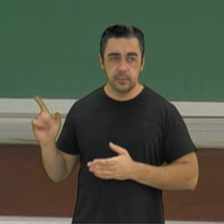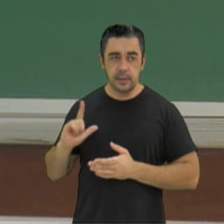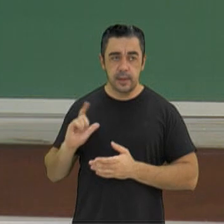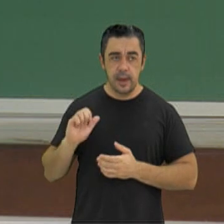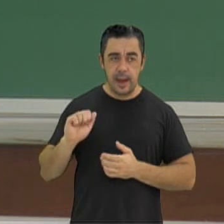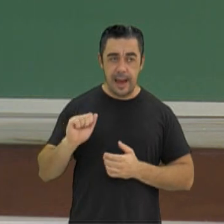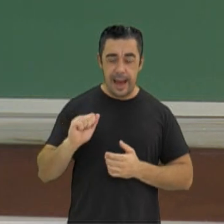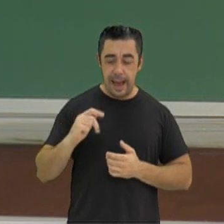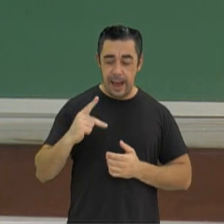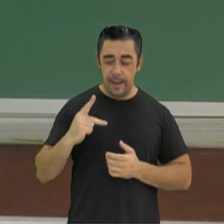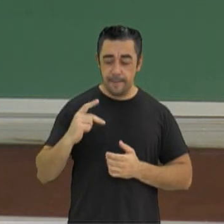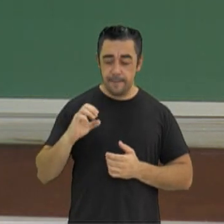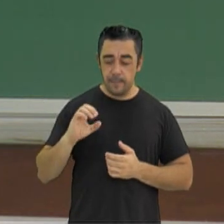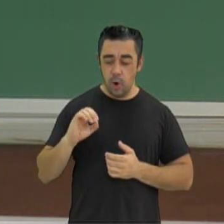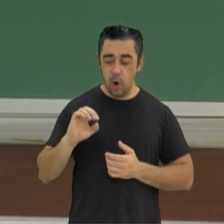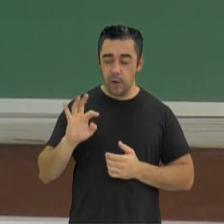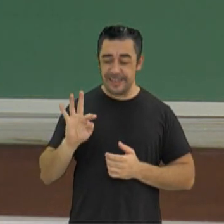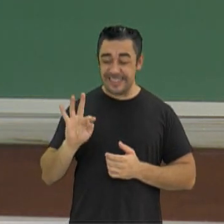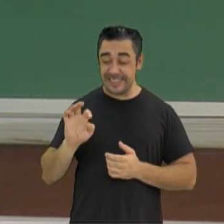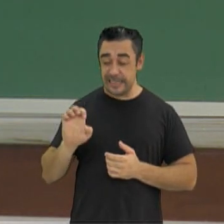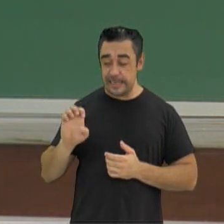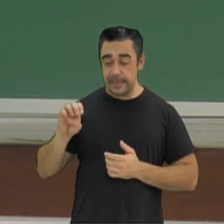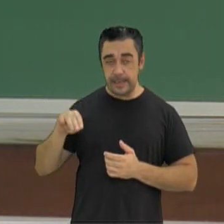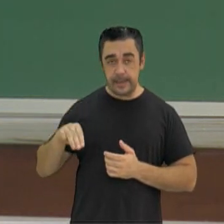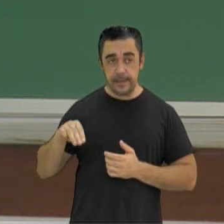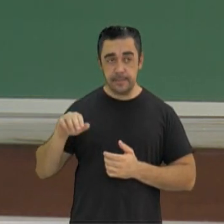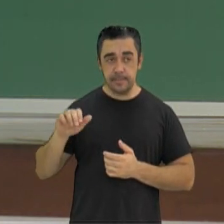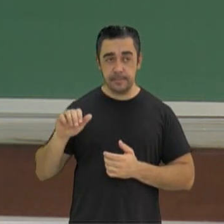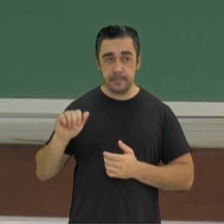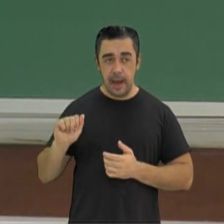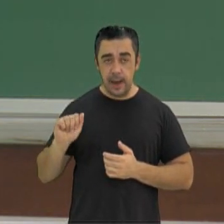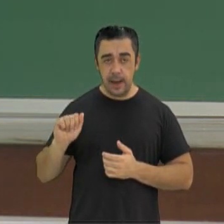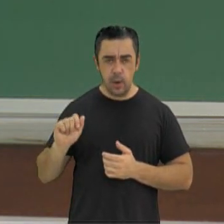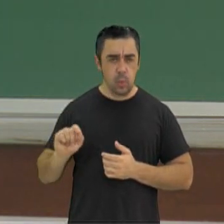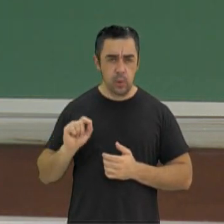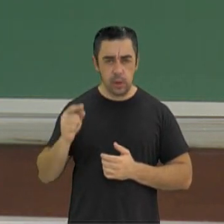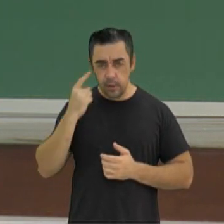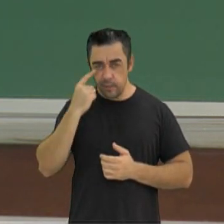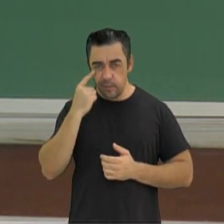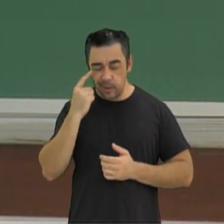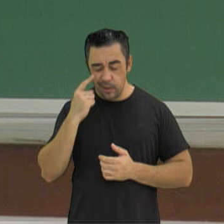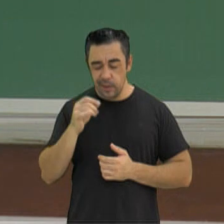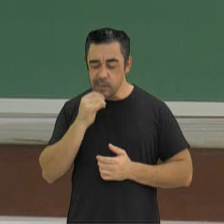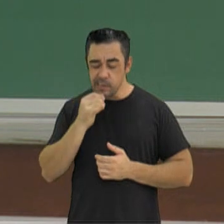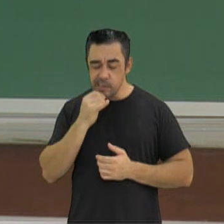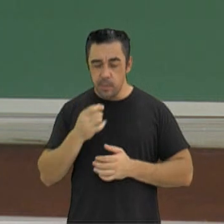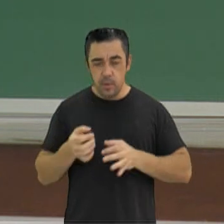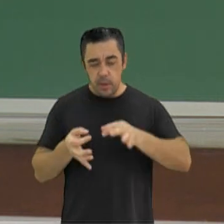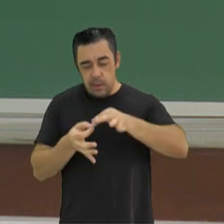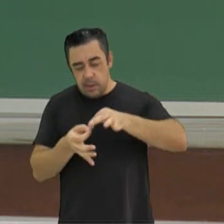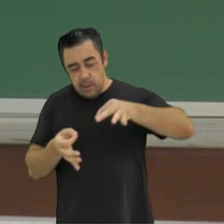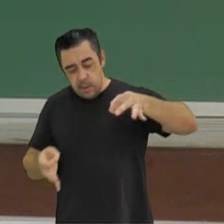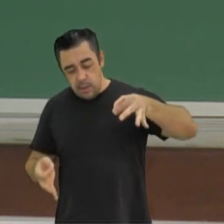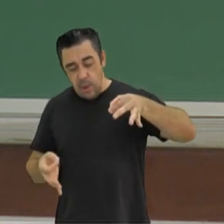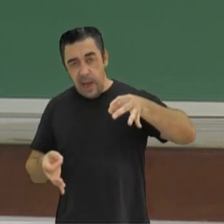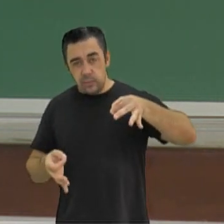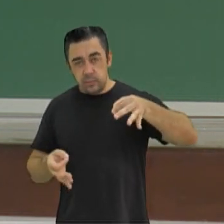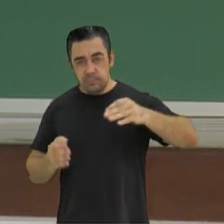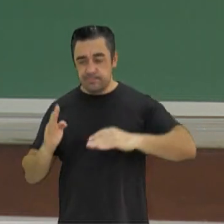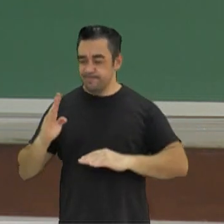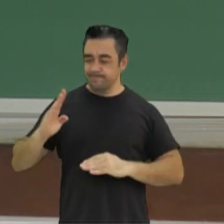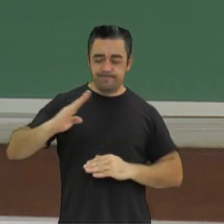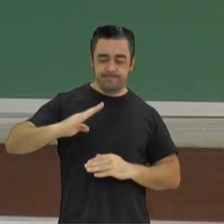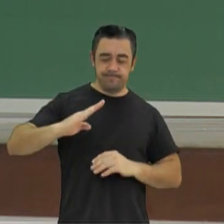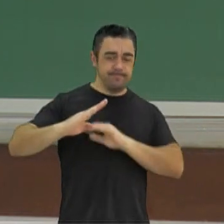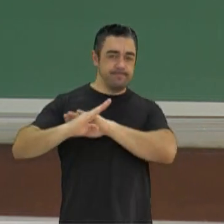agora é que vem. Se você fosse medir, assim, professor, eu fui lá e coloquei uma fita do lado da pirâmide e medi a altura. Não,